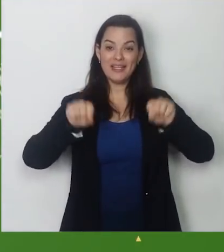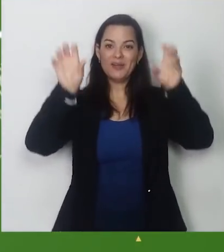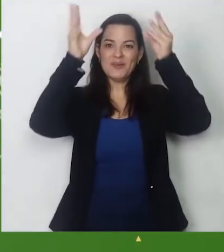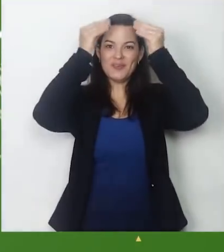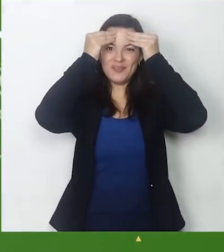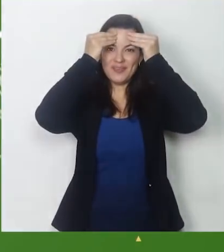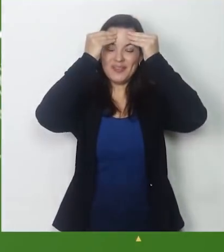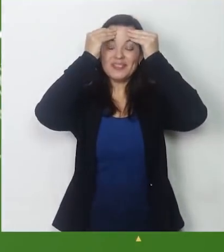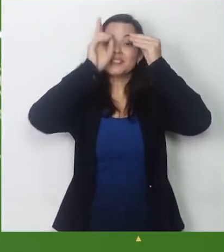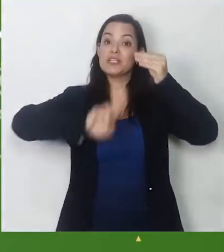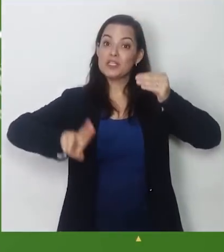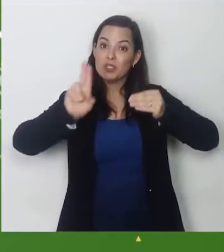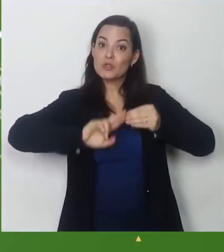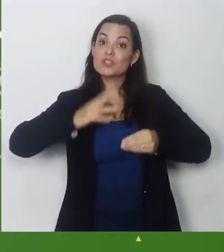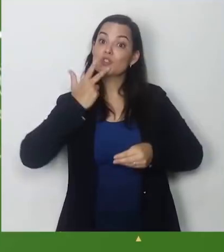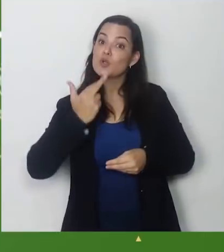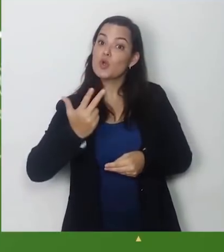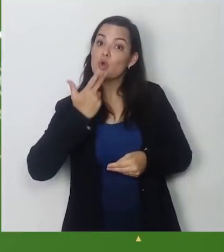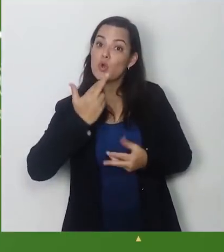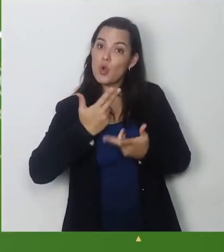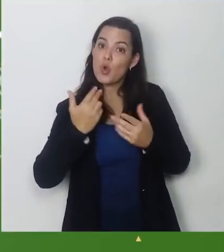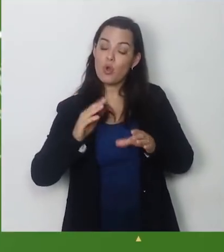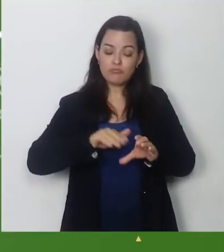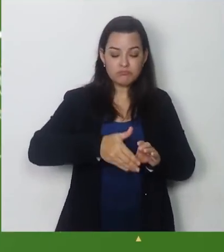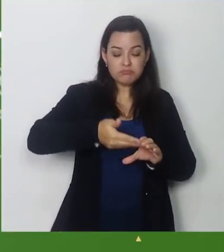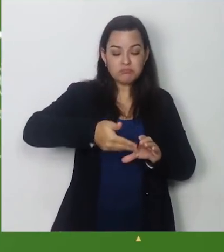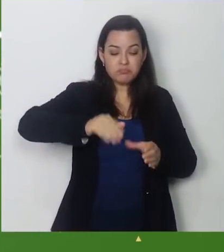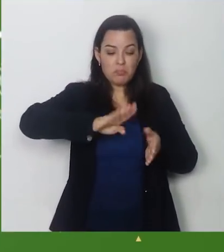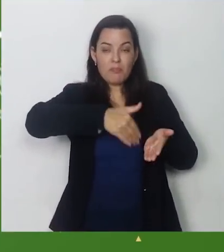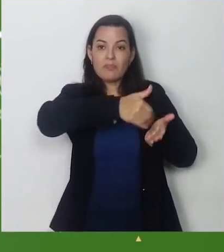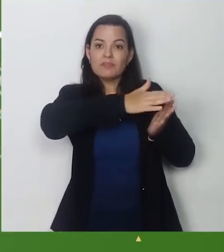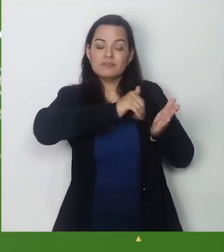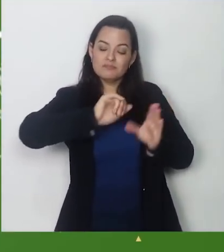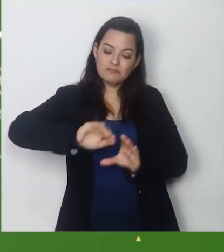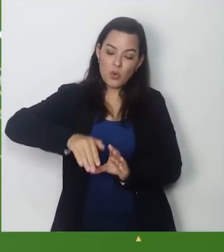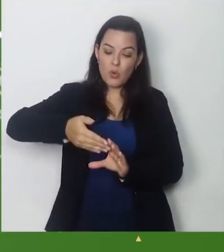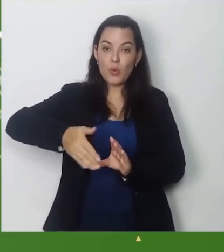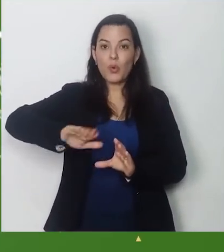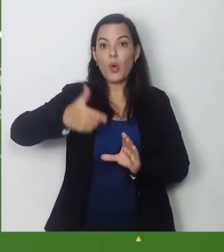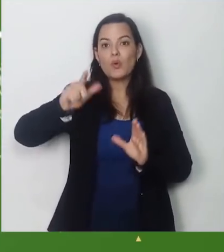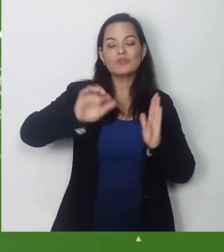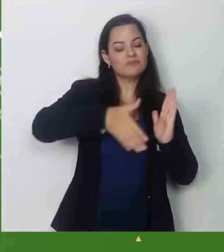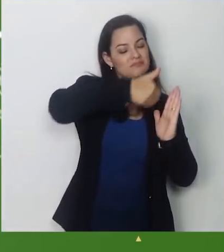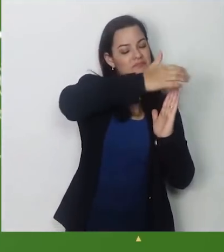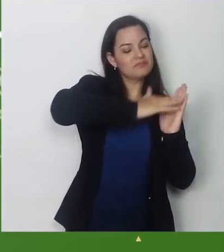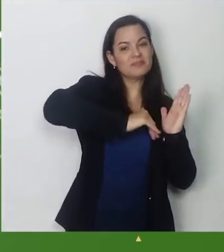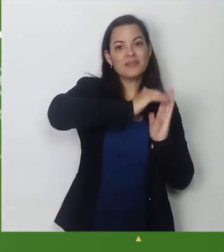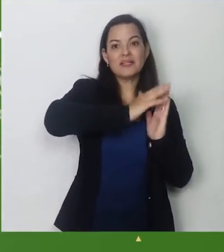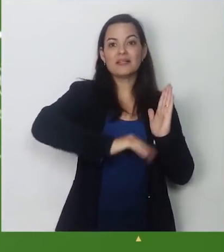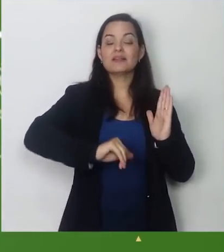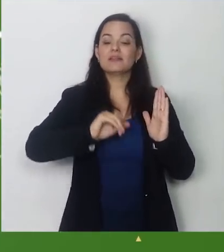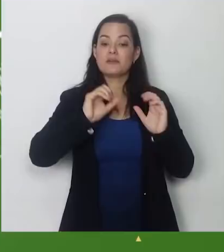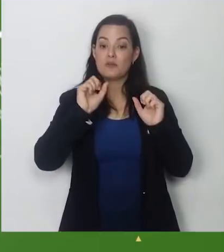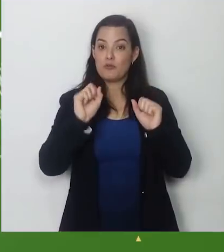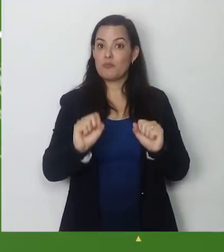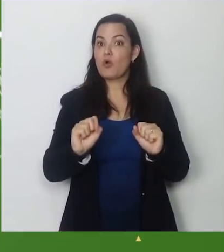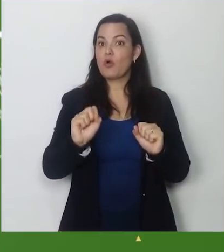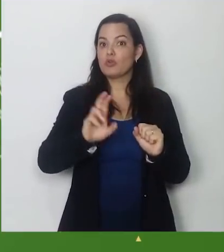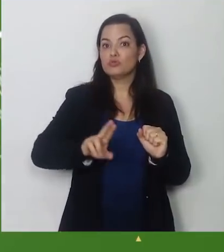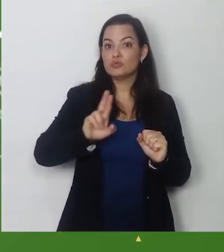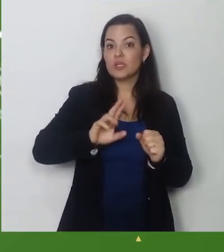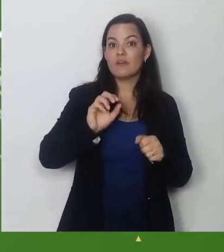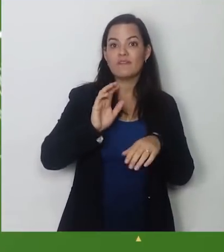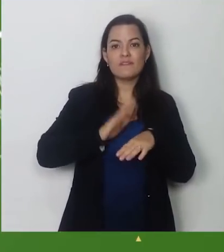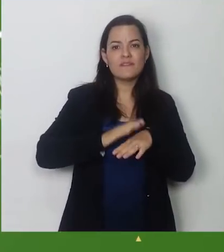pigmento ou ainda usa uma tinta para colorir, pintar uma superfície. Pode-se fazer com isso